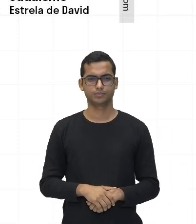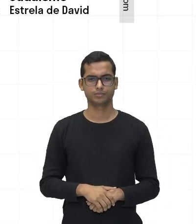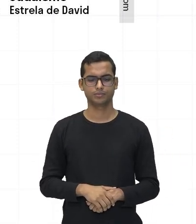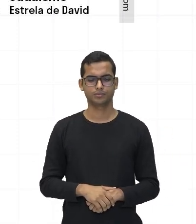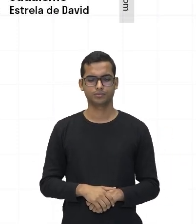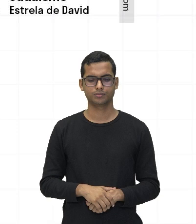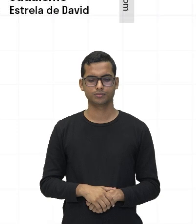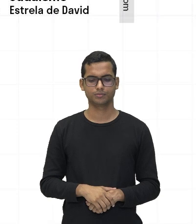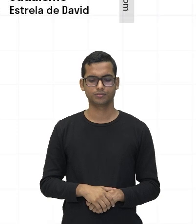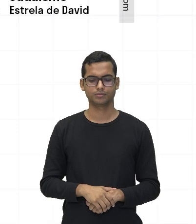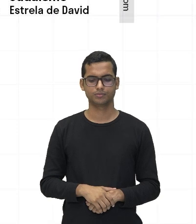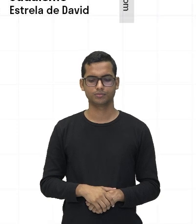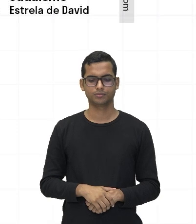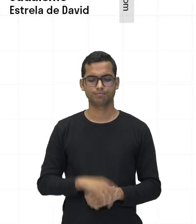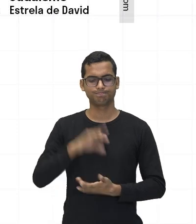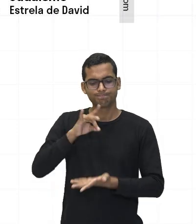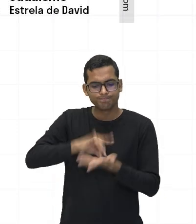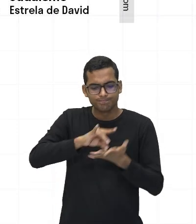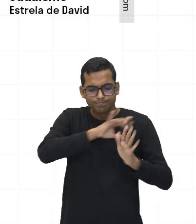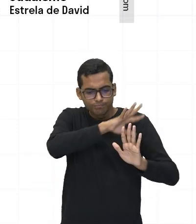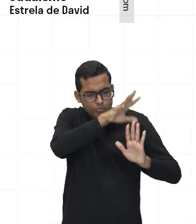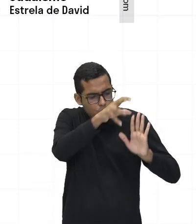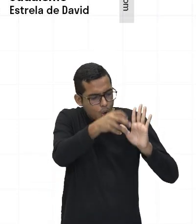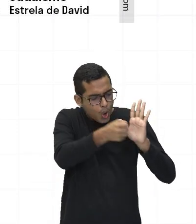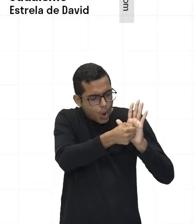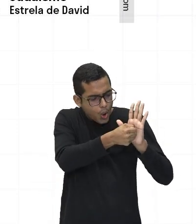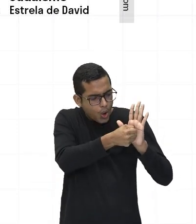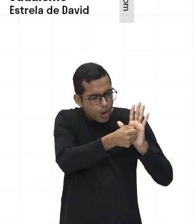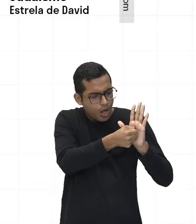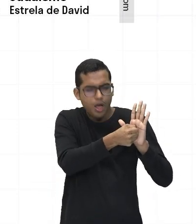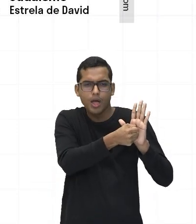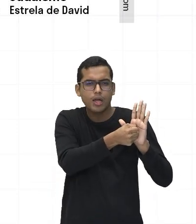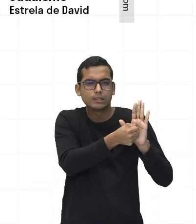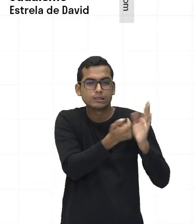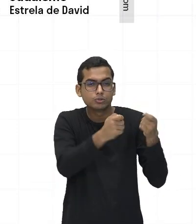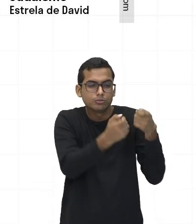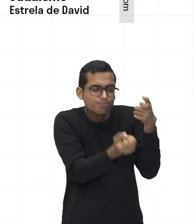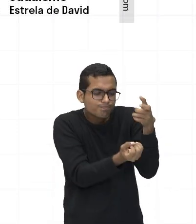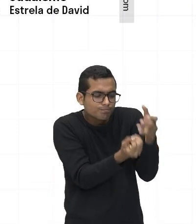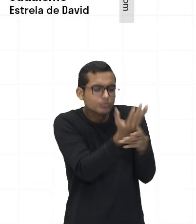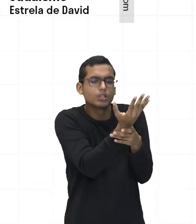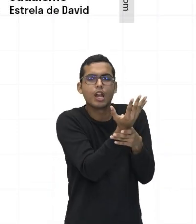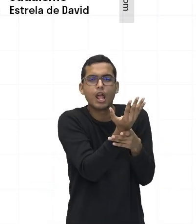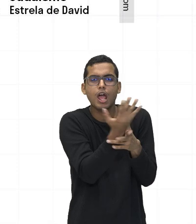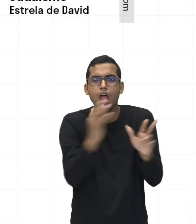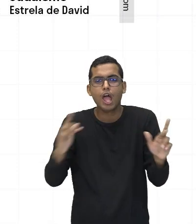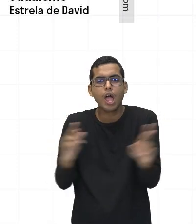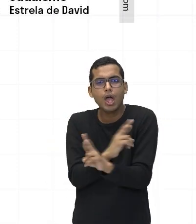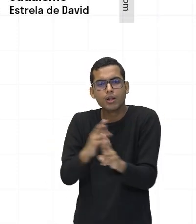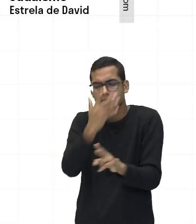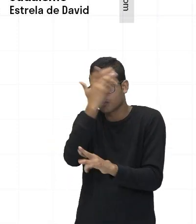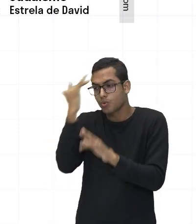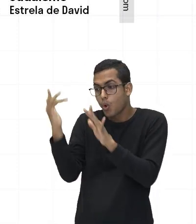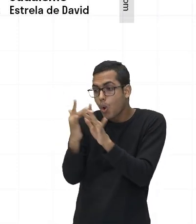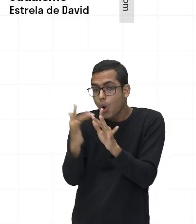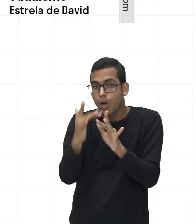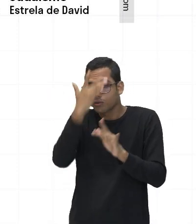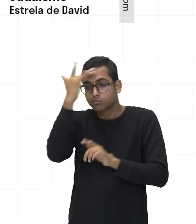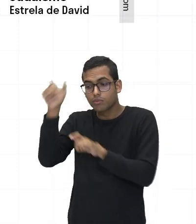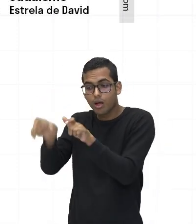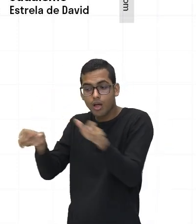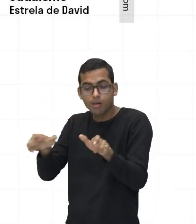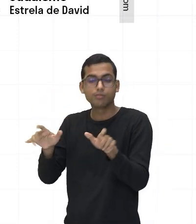do símbolo, né? Ele une, ele cria laços entre as pessoas e a sua religião e entre